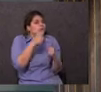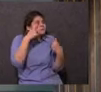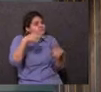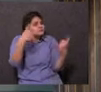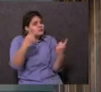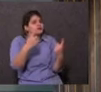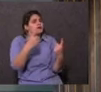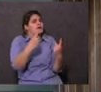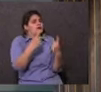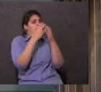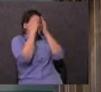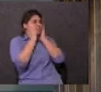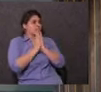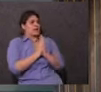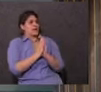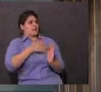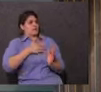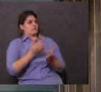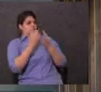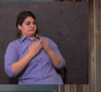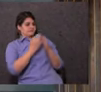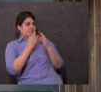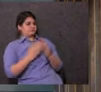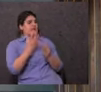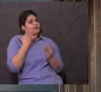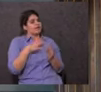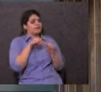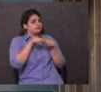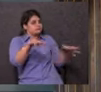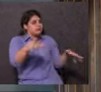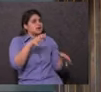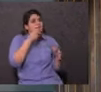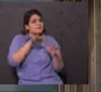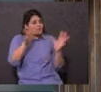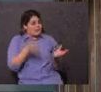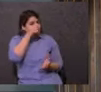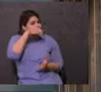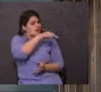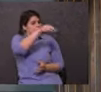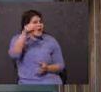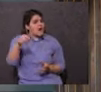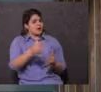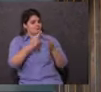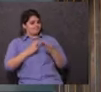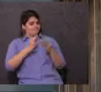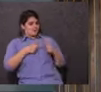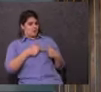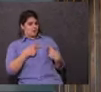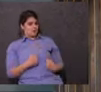amar. Ele quer estabelecer no mundo a devoção ao meu imaculado coração.